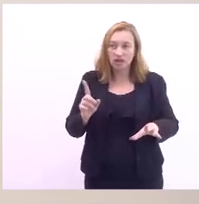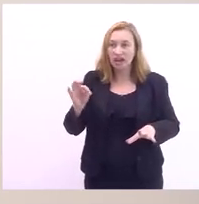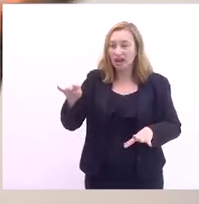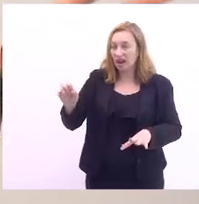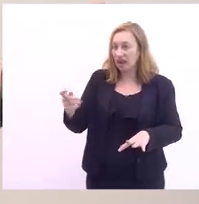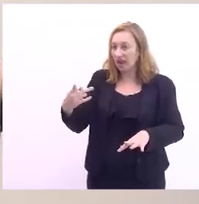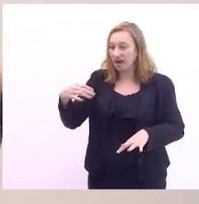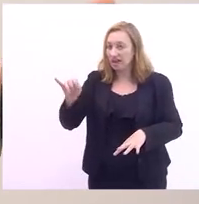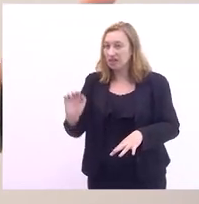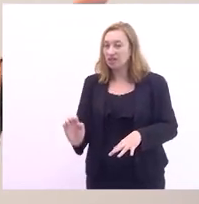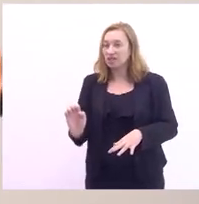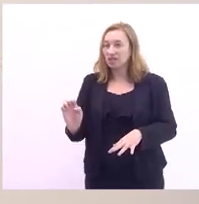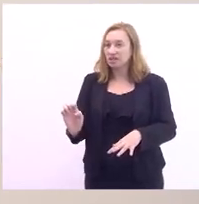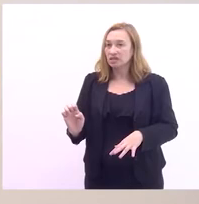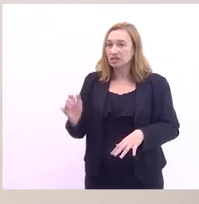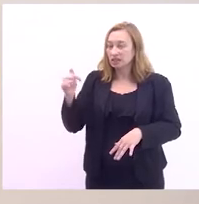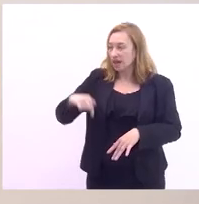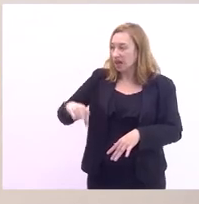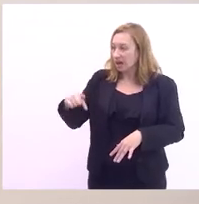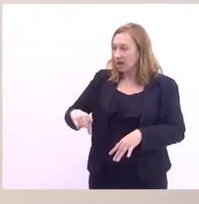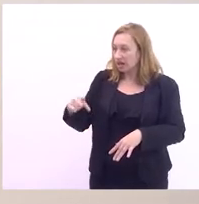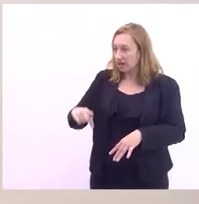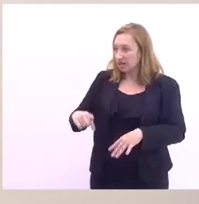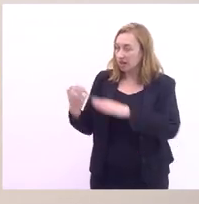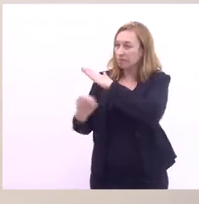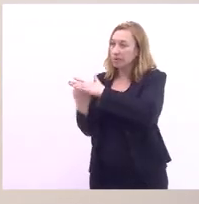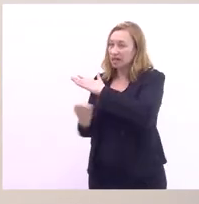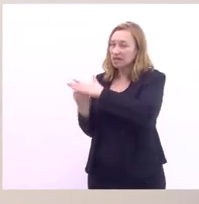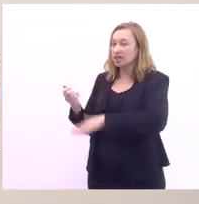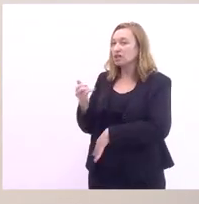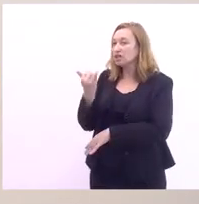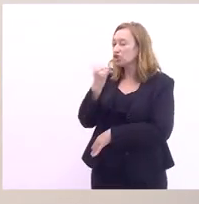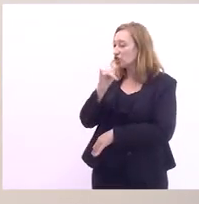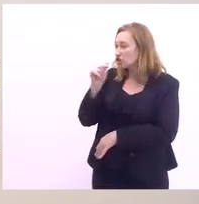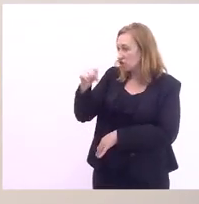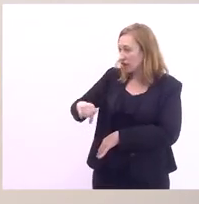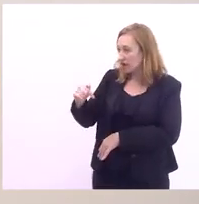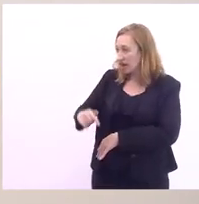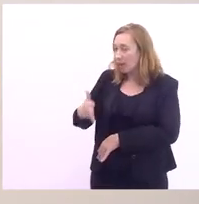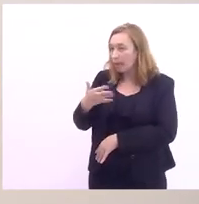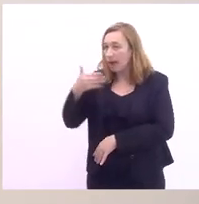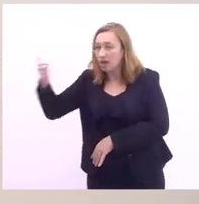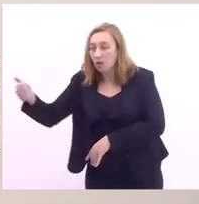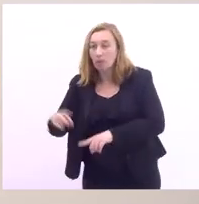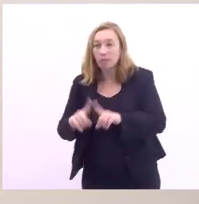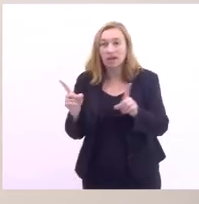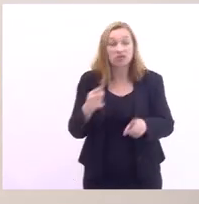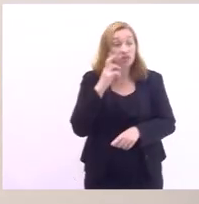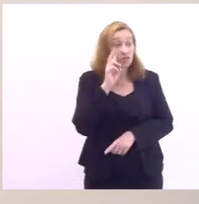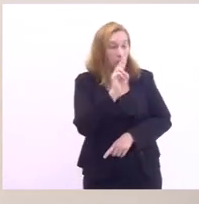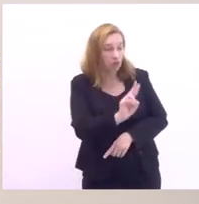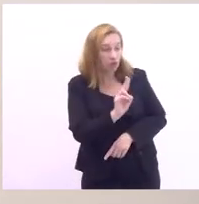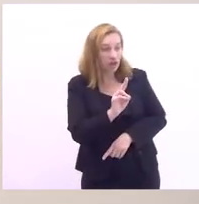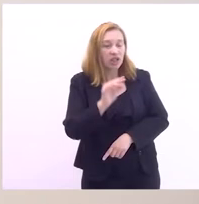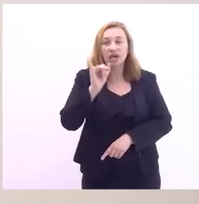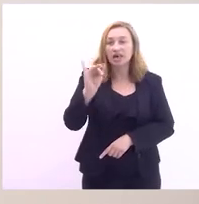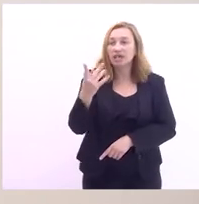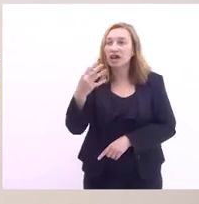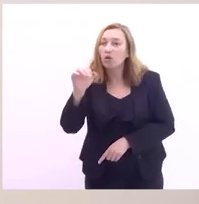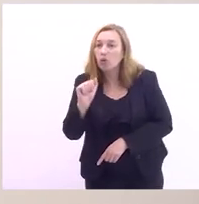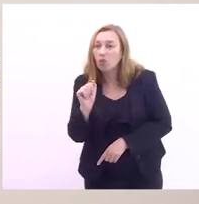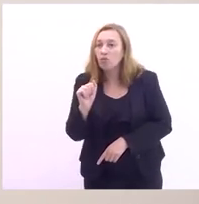tão melhor assim, mas você vai ali naquela Visconde de Inhaúma, você tem um atendimento